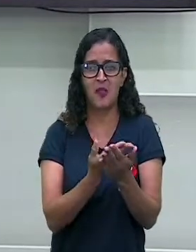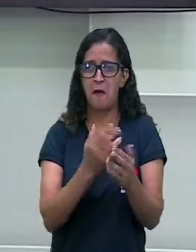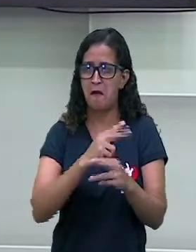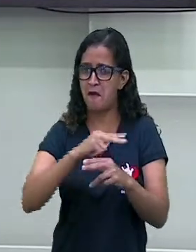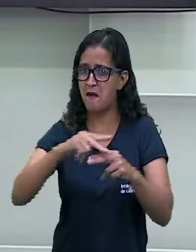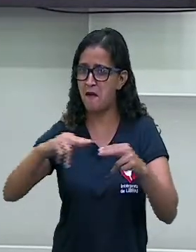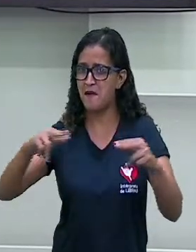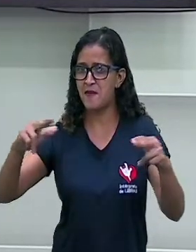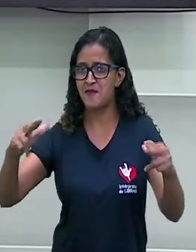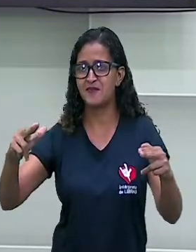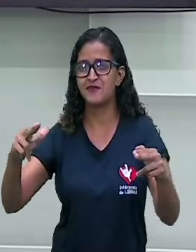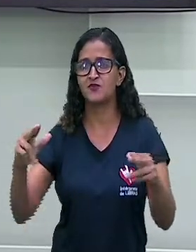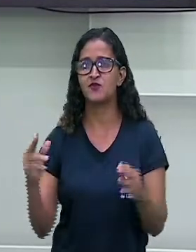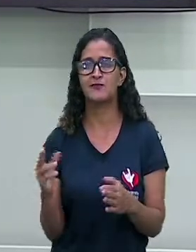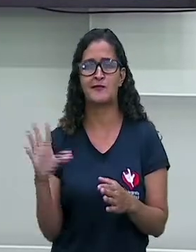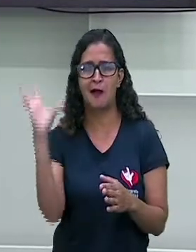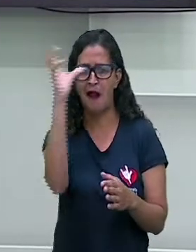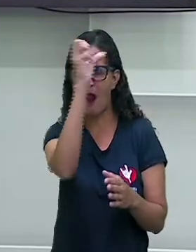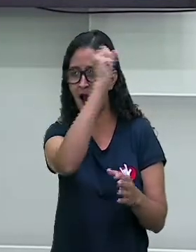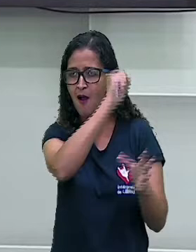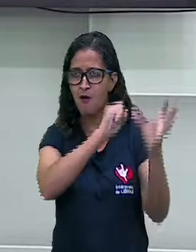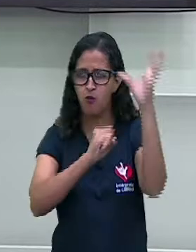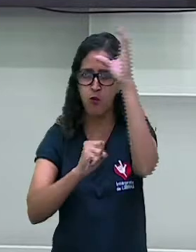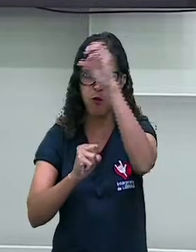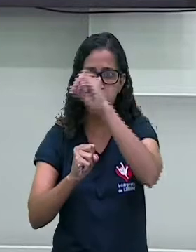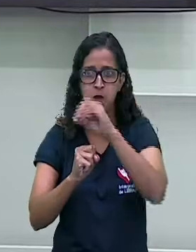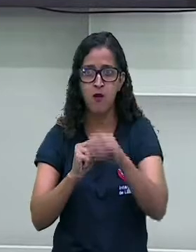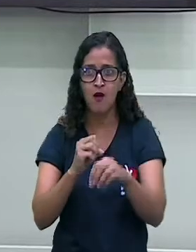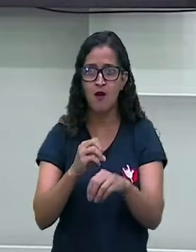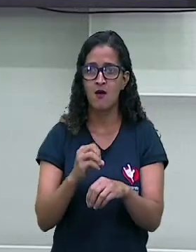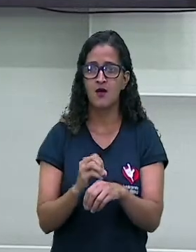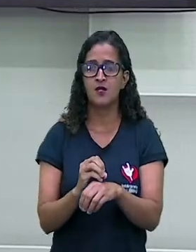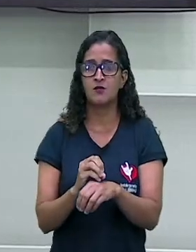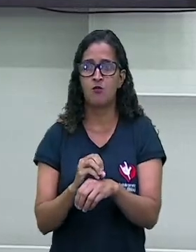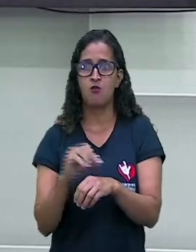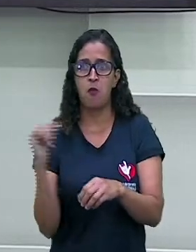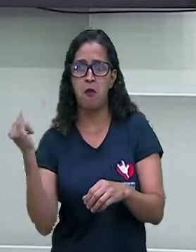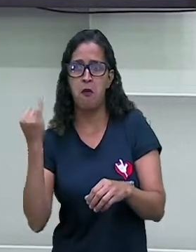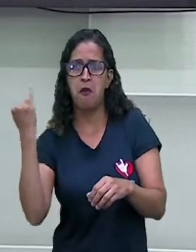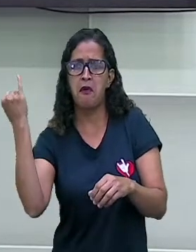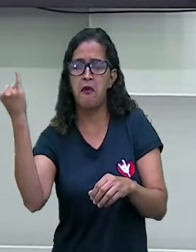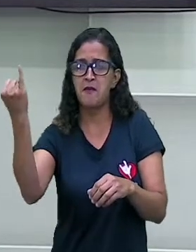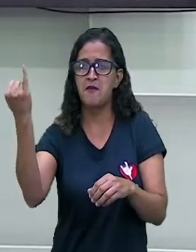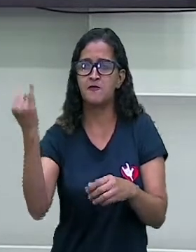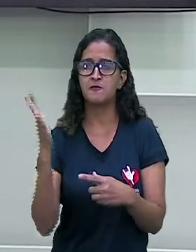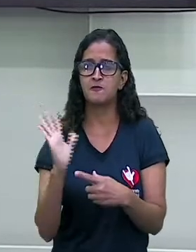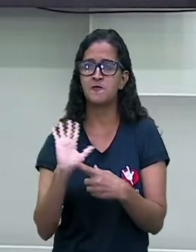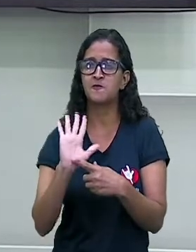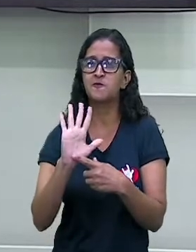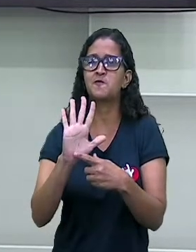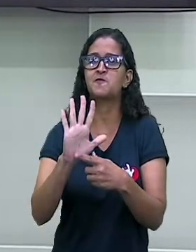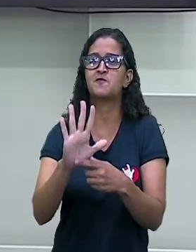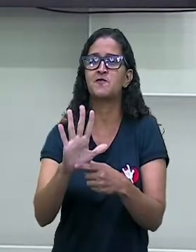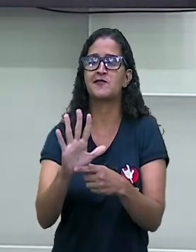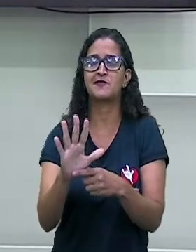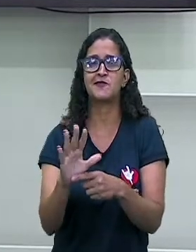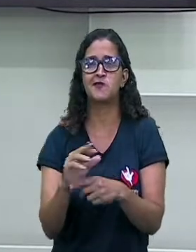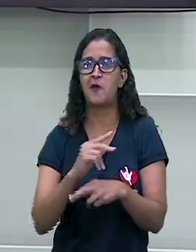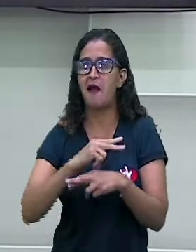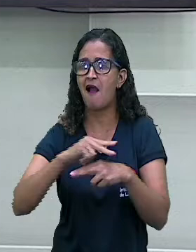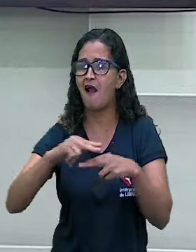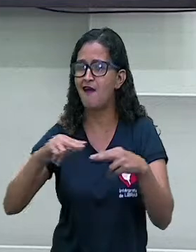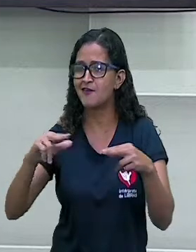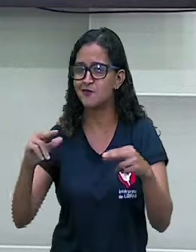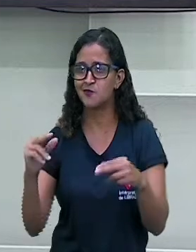nós vamos enriquecer o nosso conhecimento. Nós vamos depois